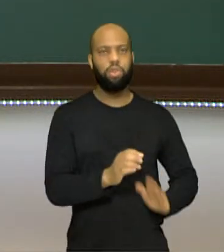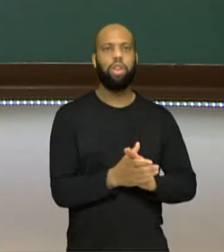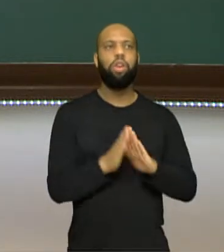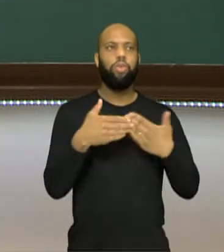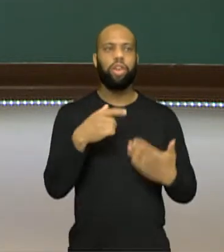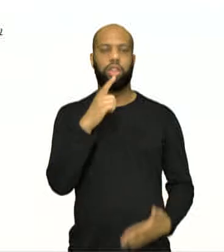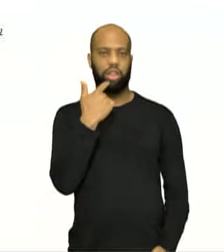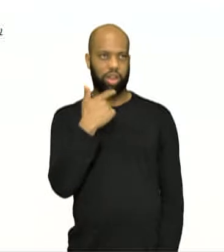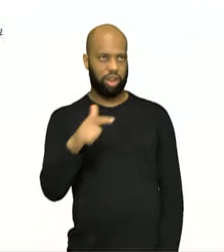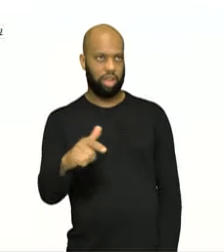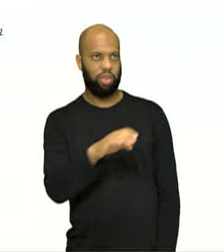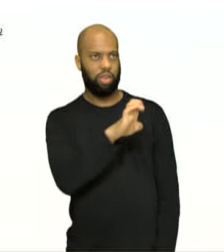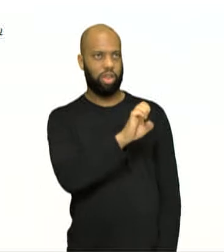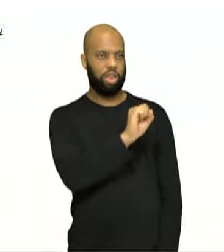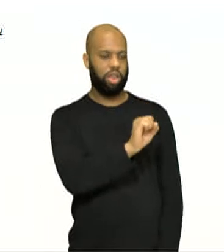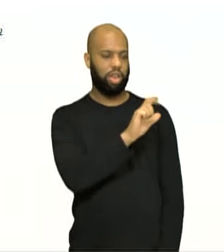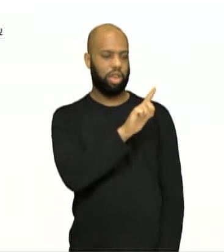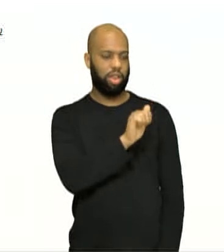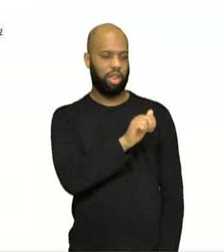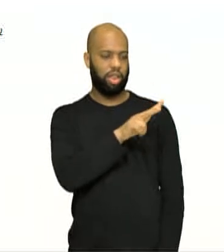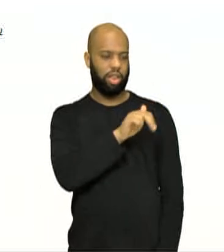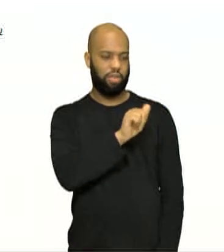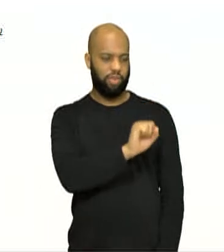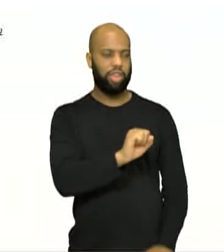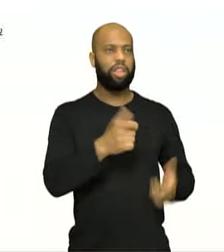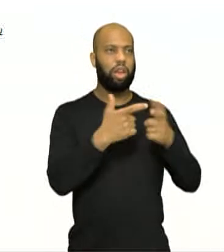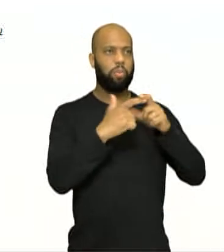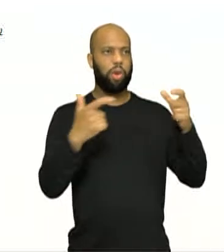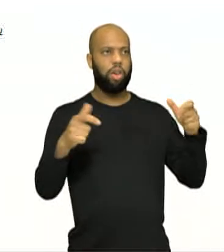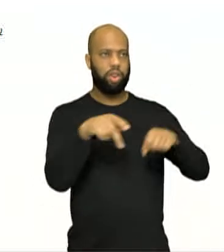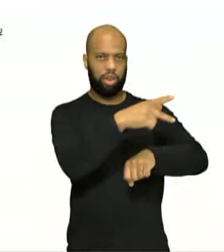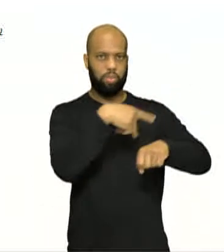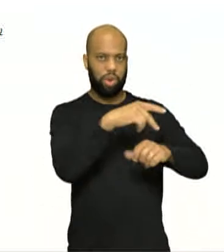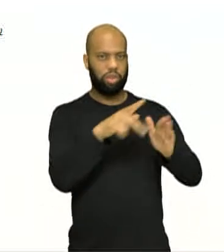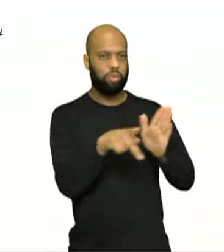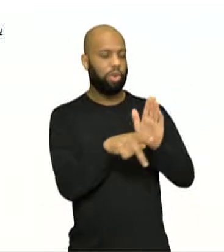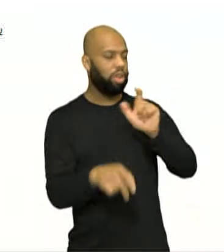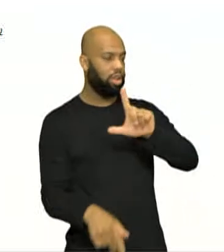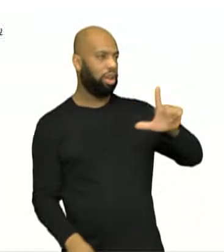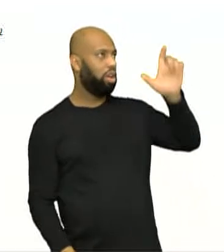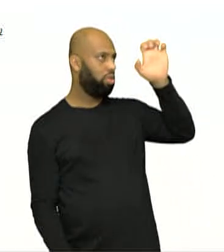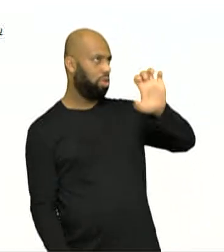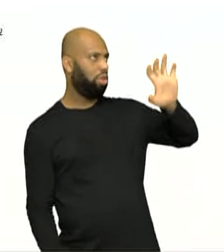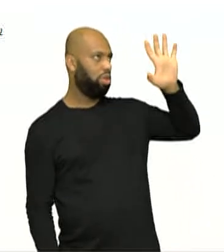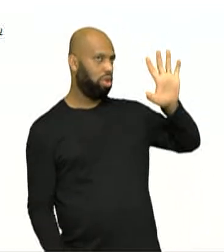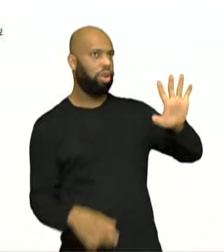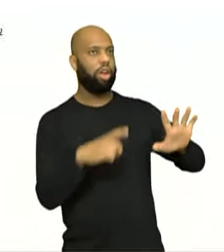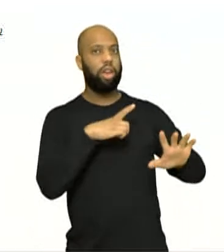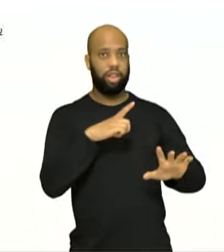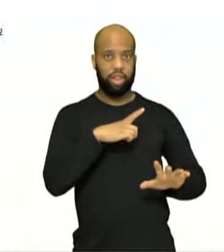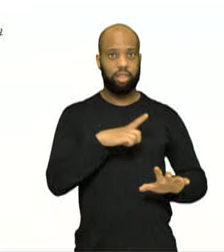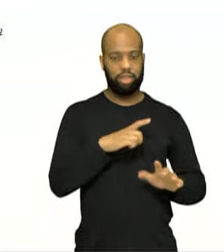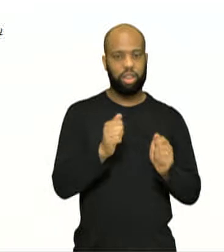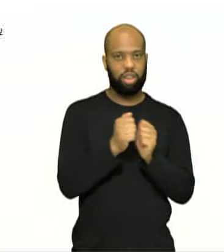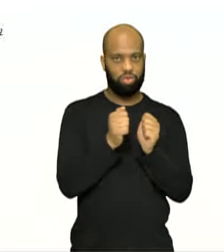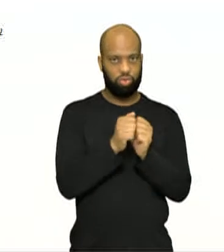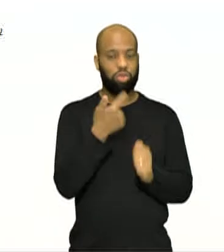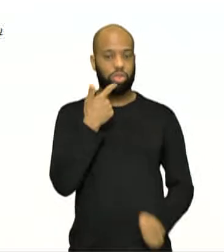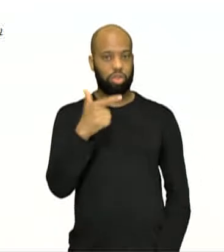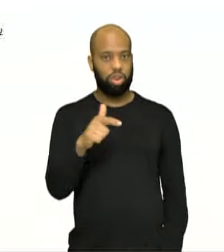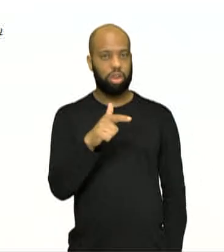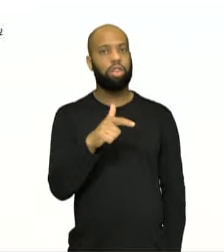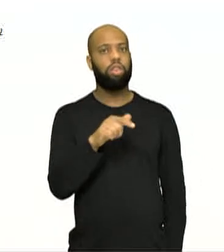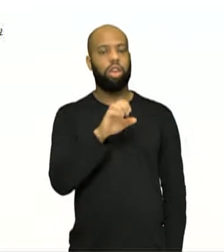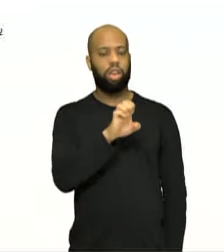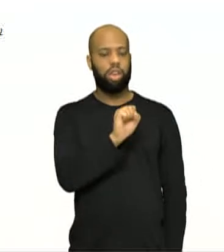As línguas eslavas. Entre os fatores comuns à maioria dos países do leste europeu estão a presença dos idiomas eslavos